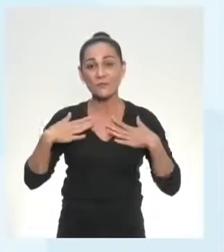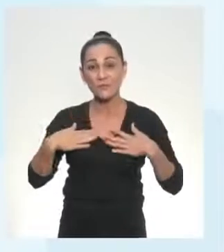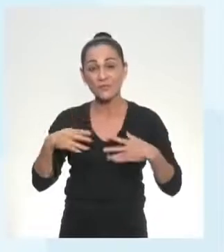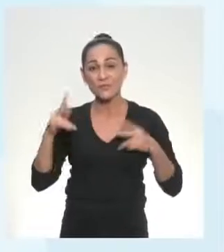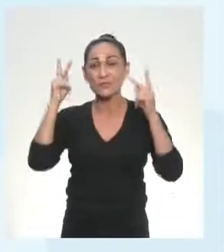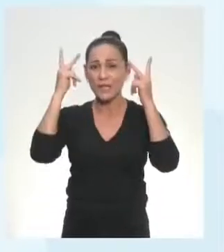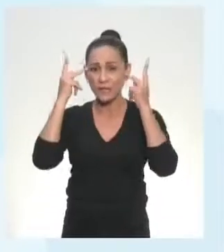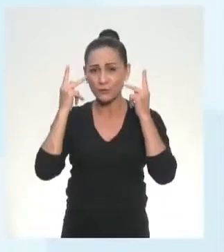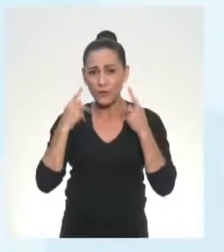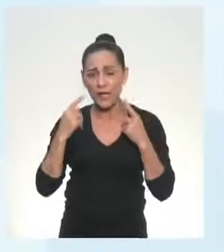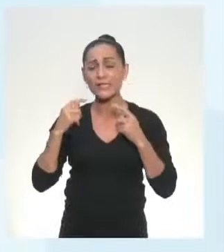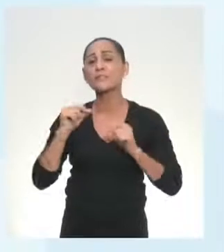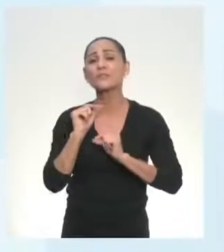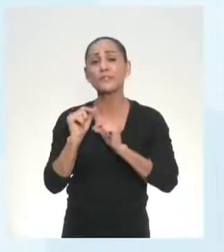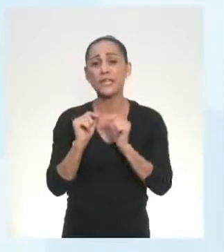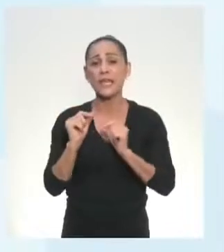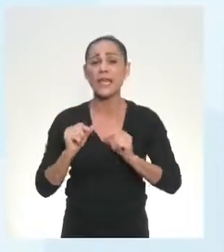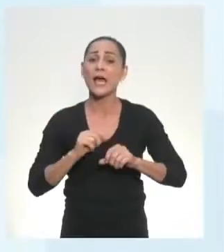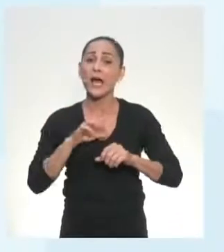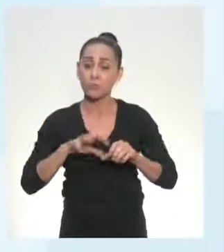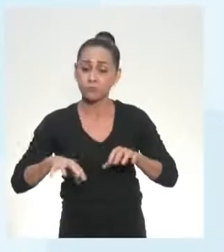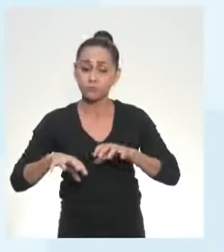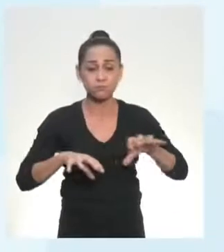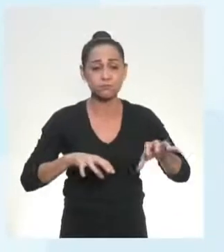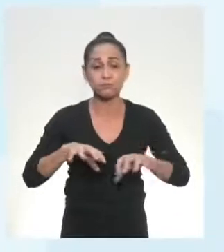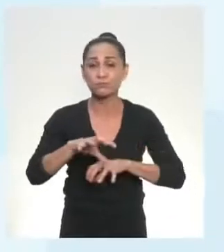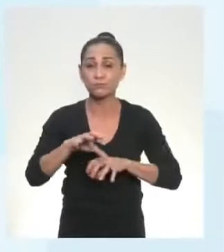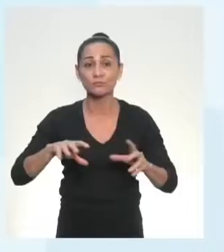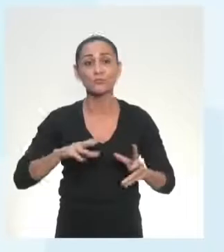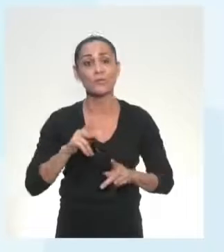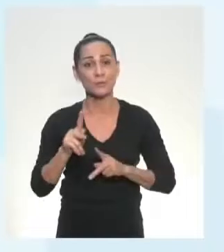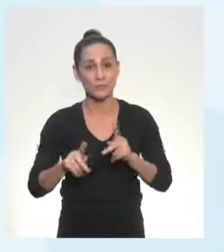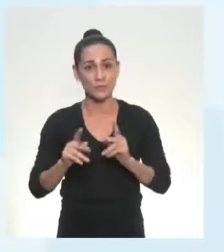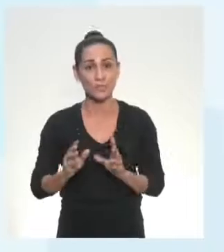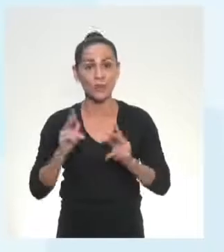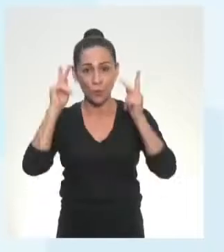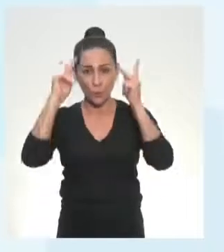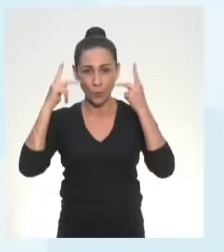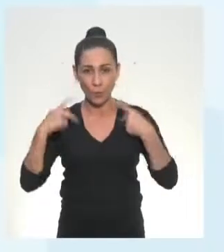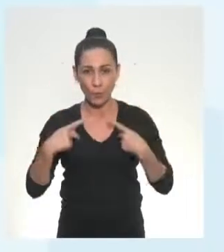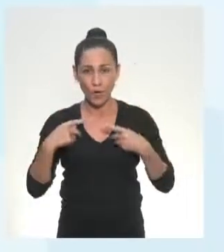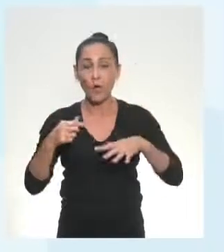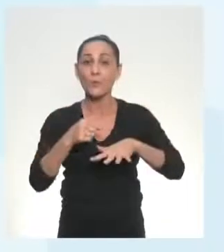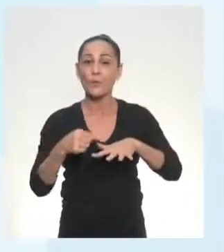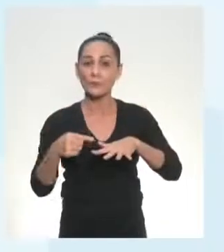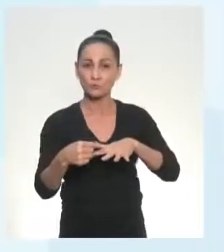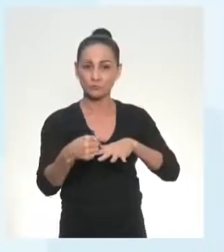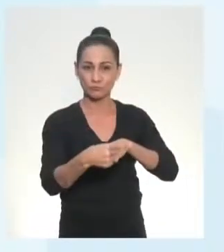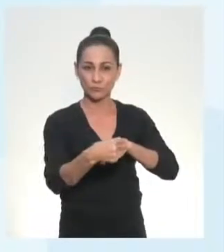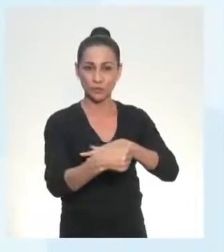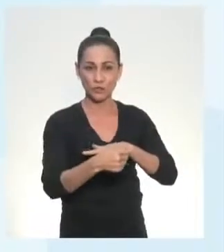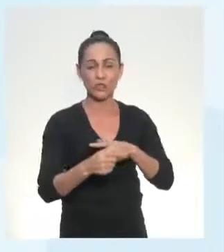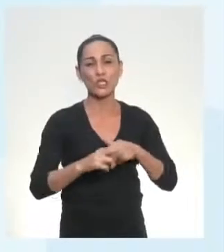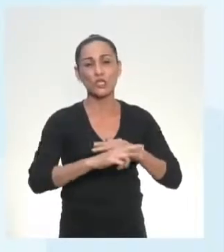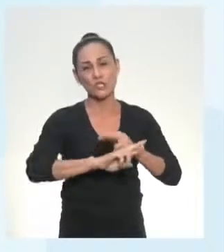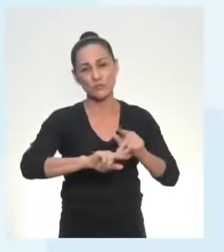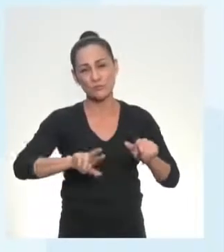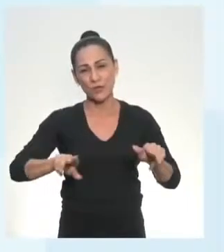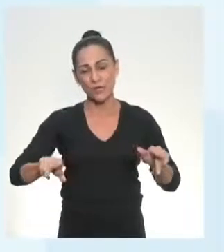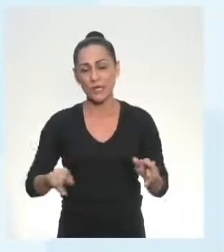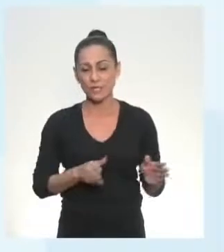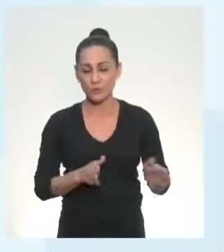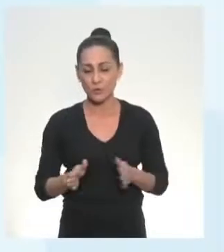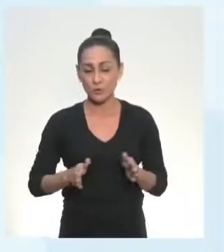físico-naturais associados à distribuição da população humana pelos continentes em diferentes períodos. A